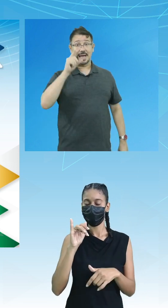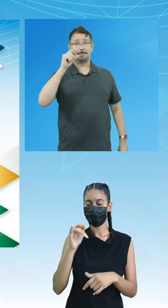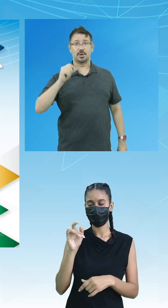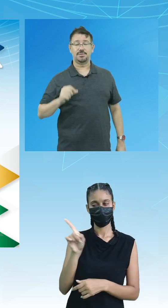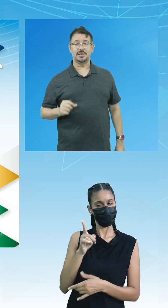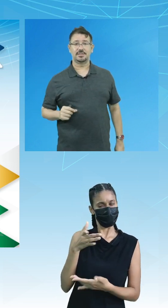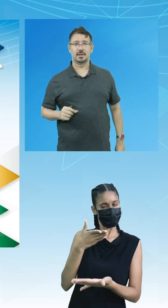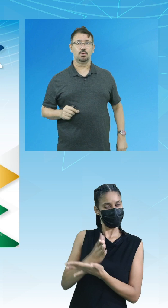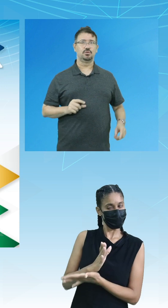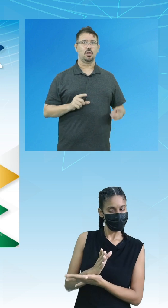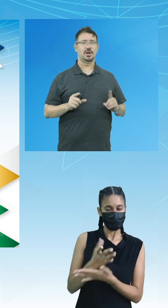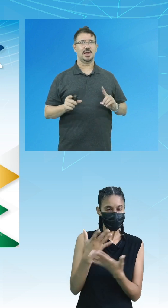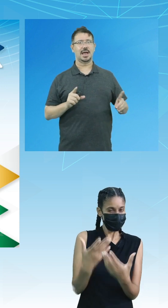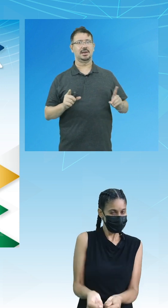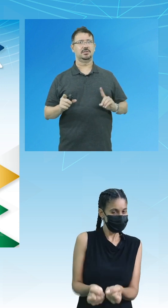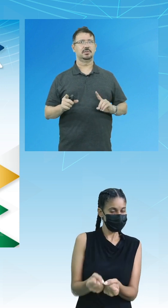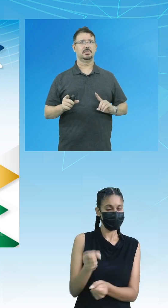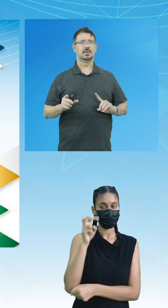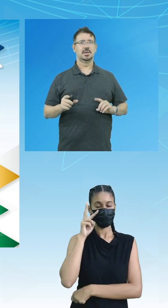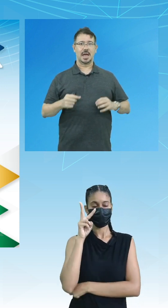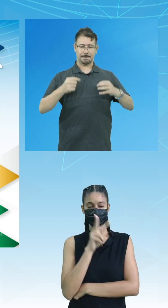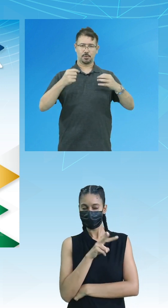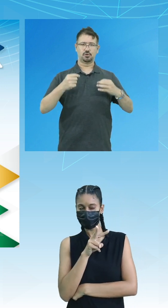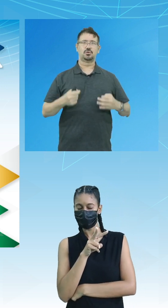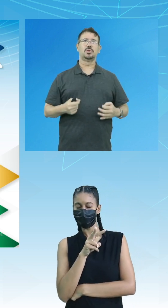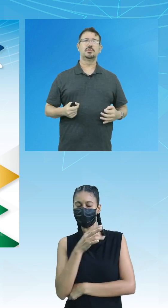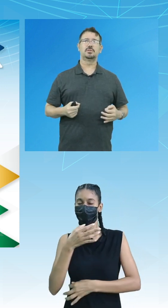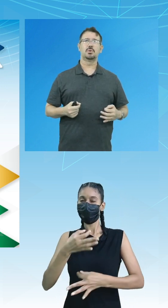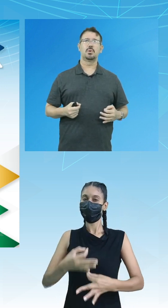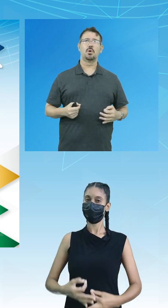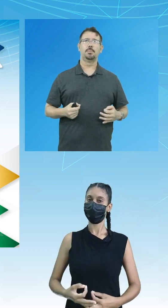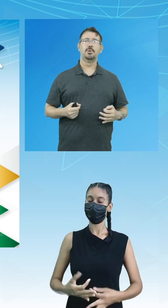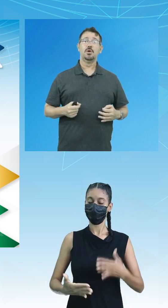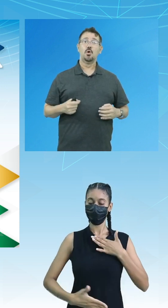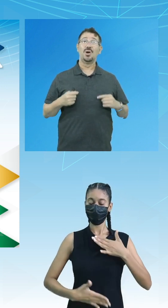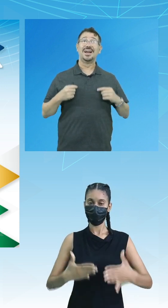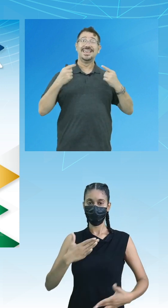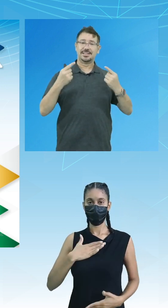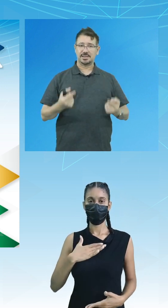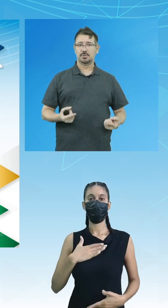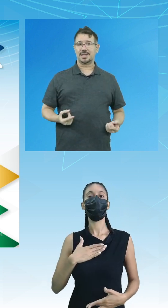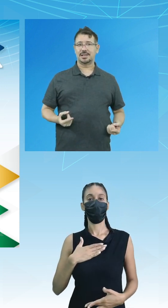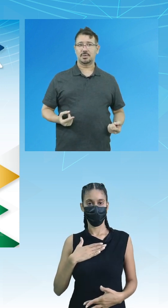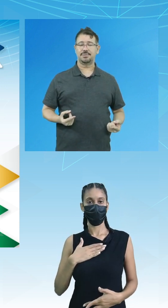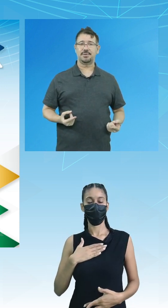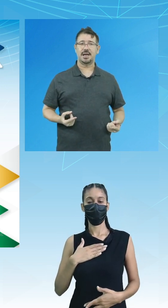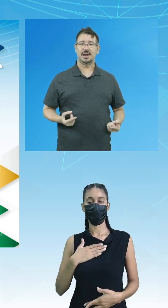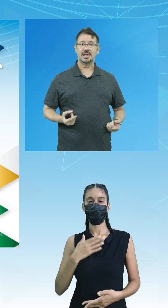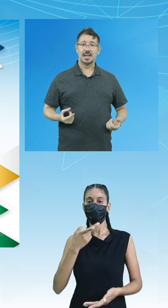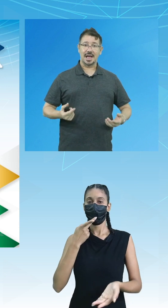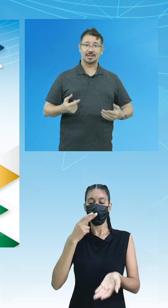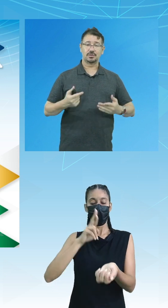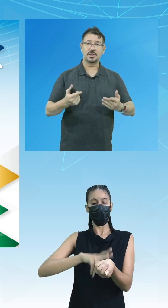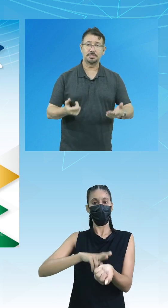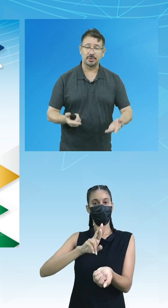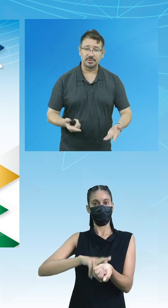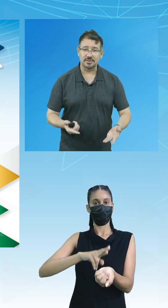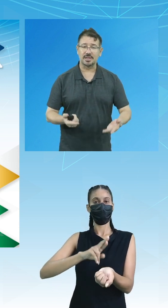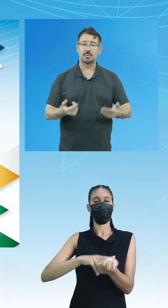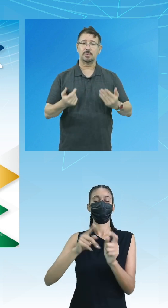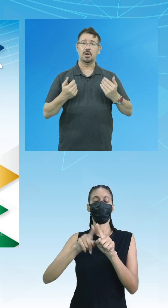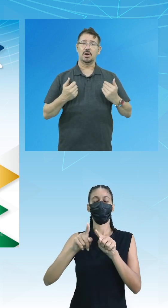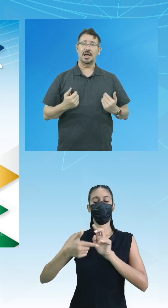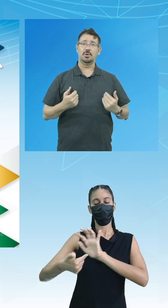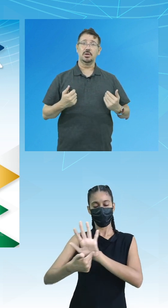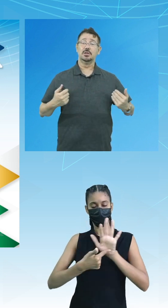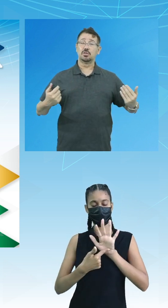de aprovação, os olhares, a postura do seu corpo, o ritmo da sua fala, a sua